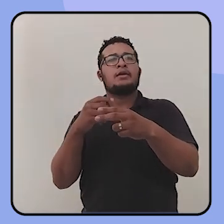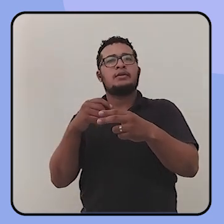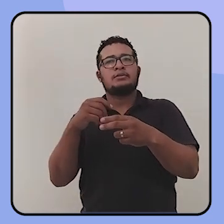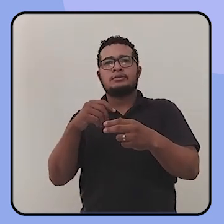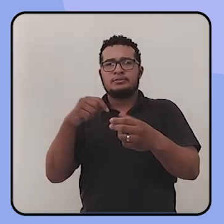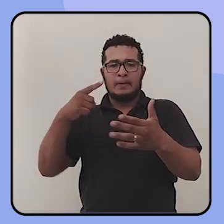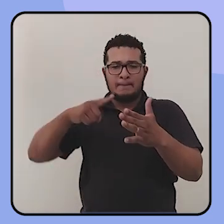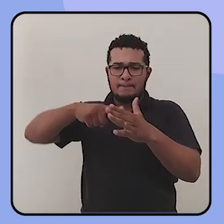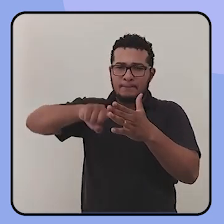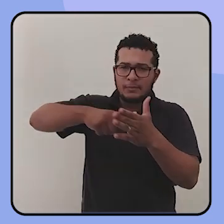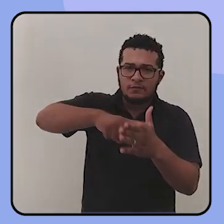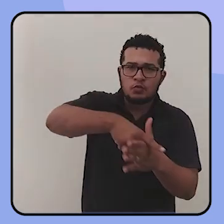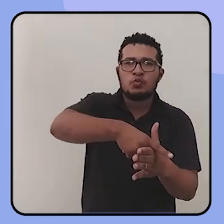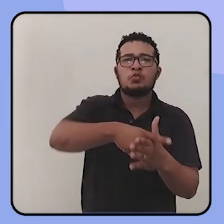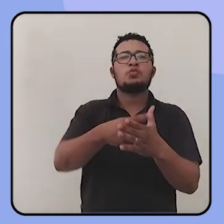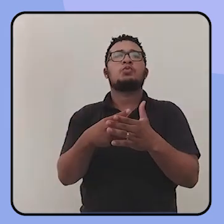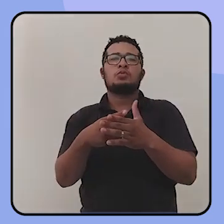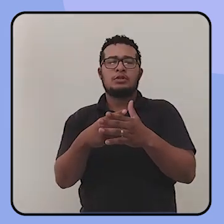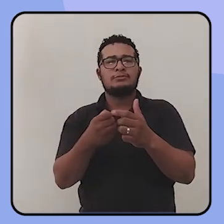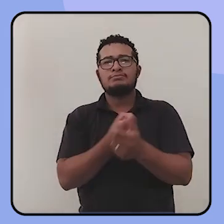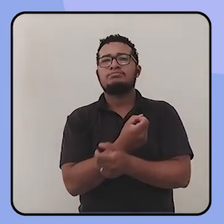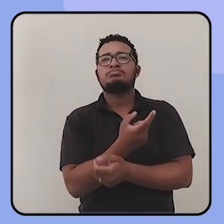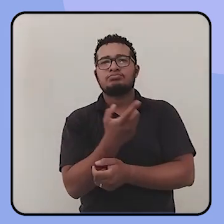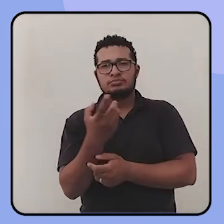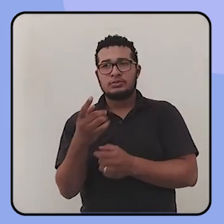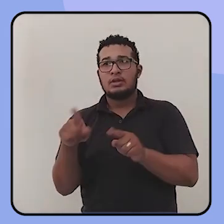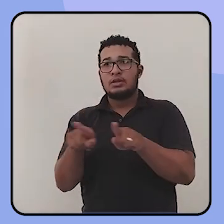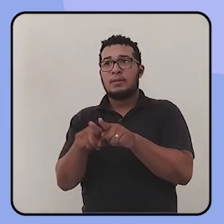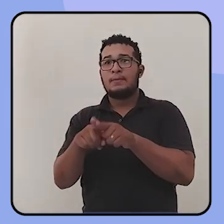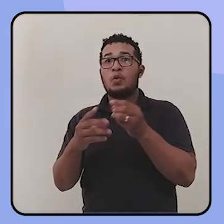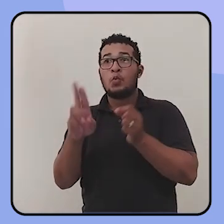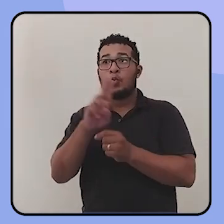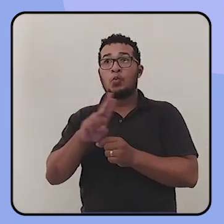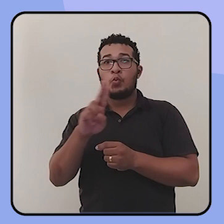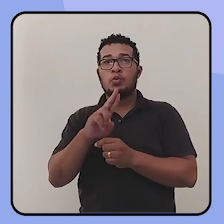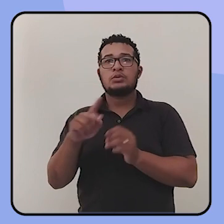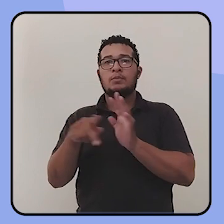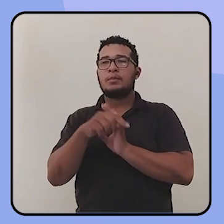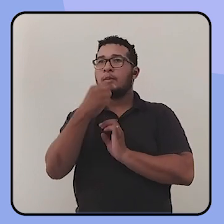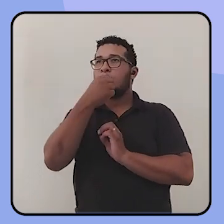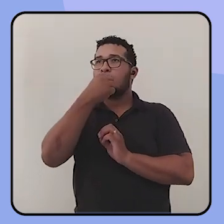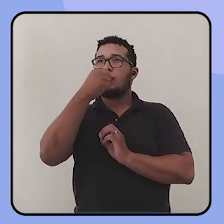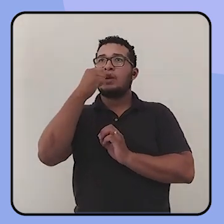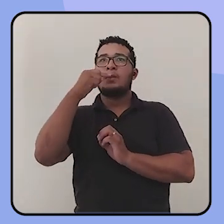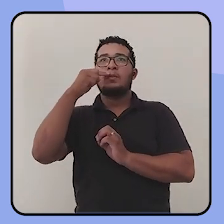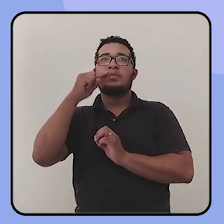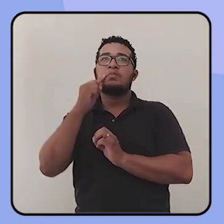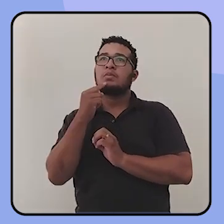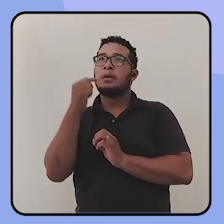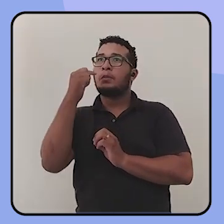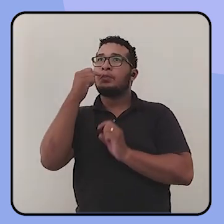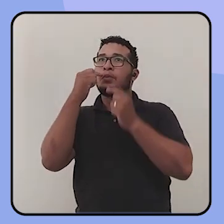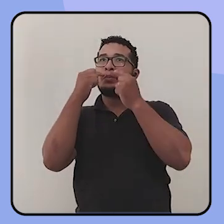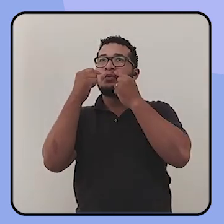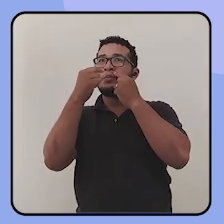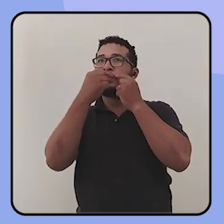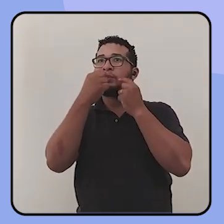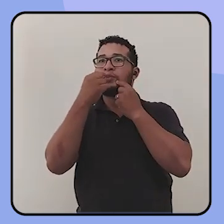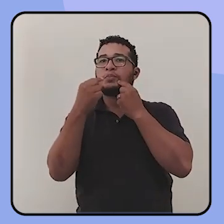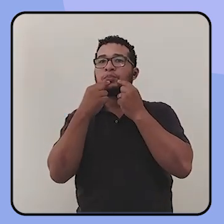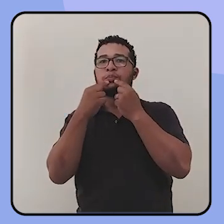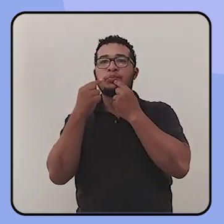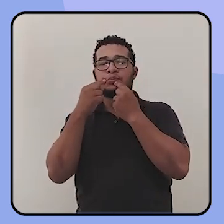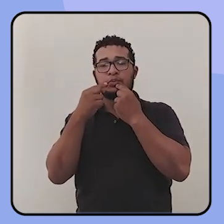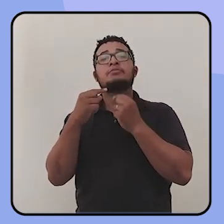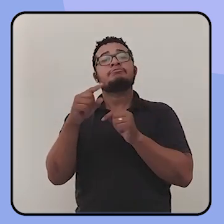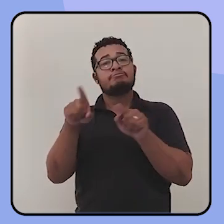perfuradores e alisadores, mão de pilão, adornos labiais, que eram utilizados pelos botocudos, e pontas de